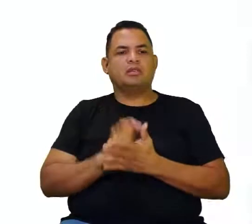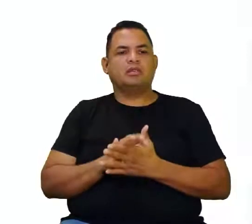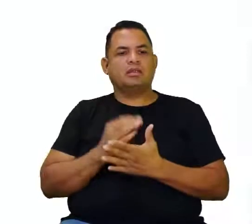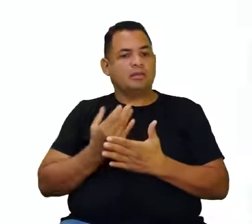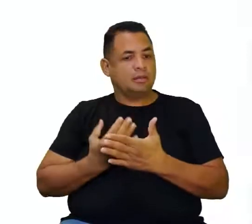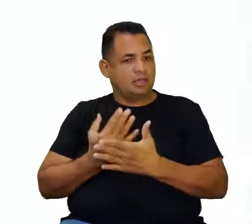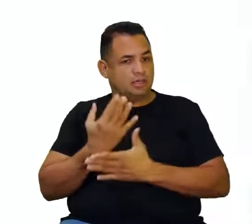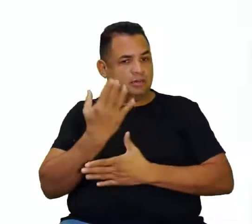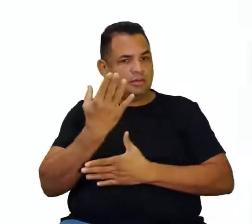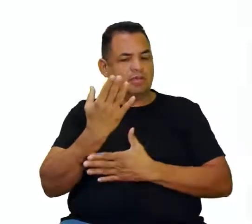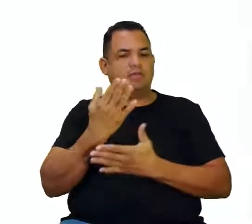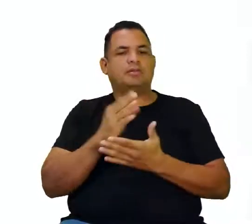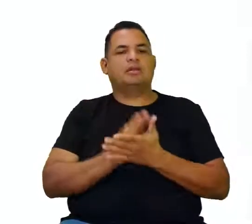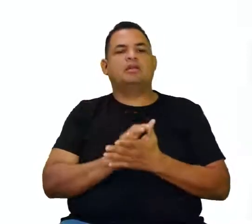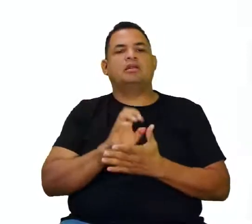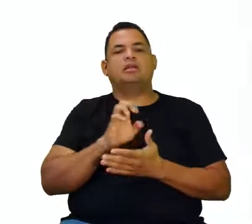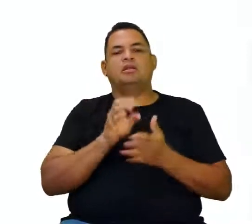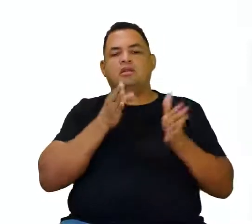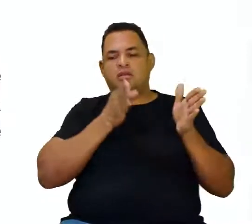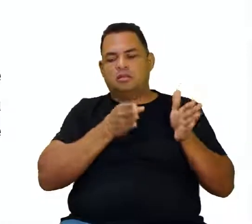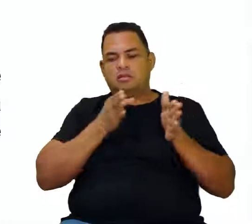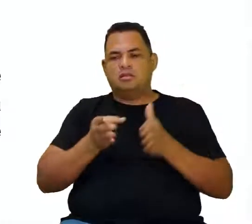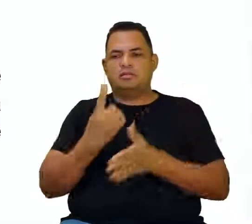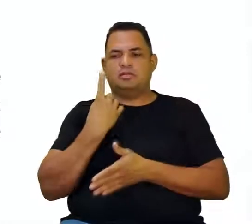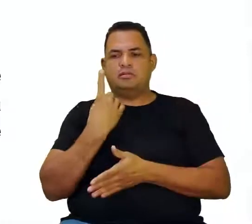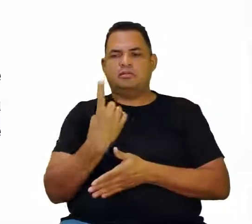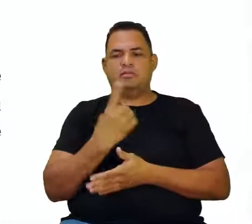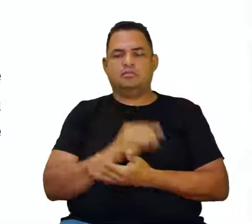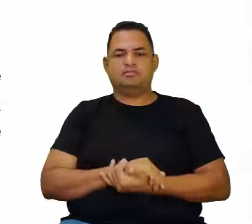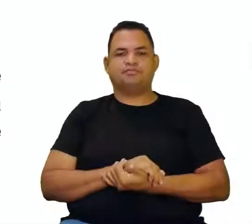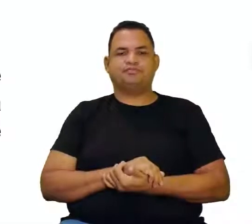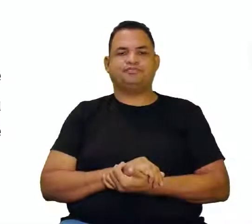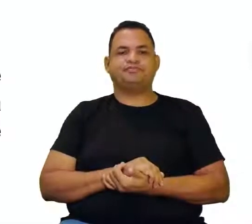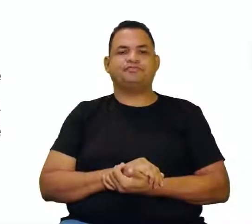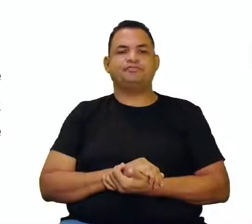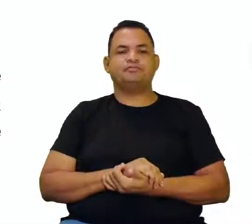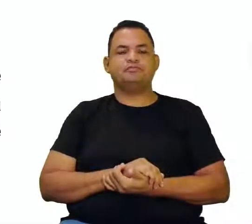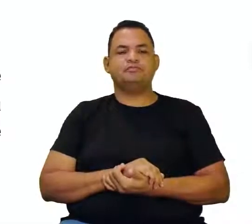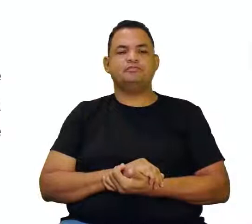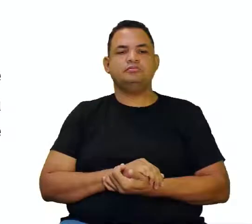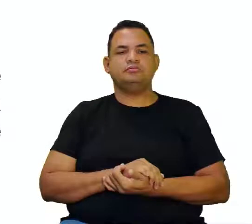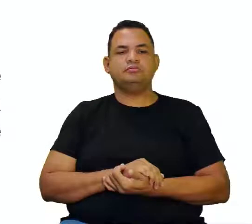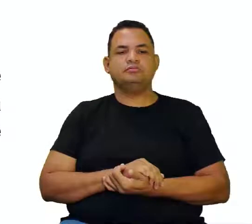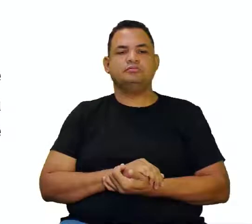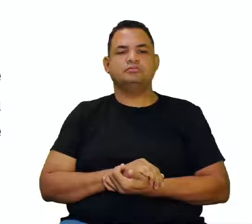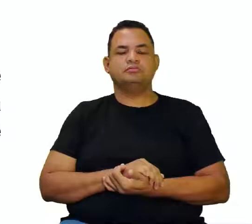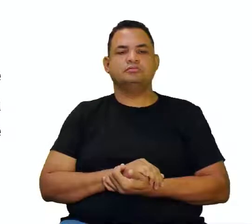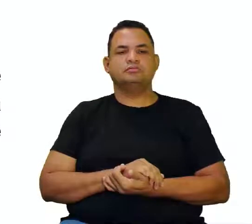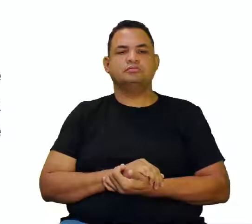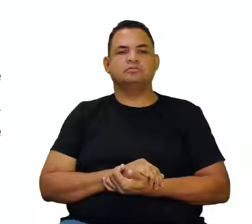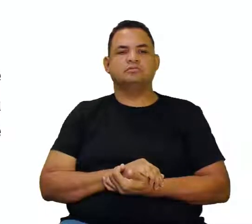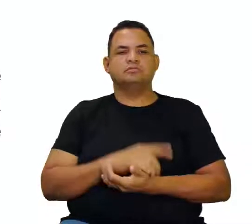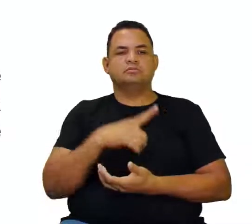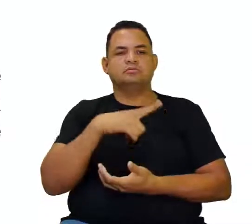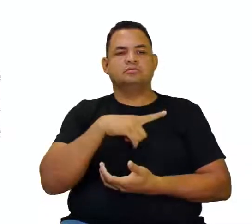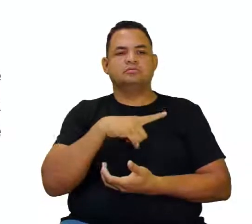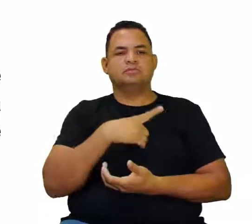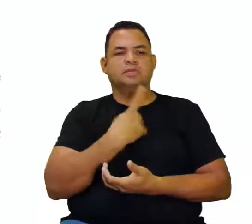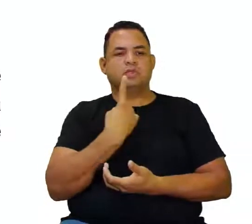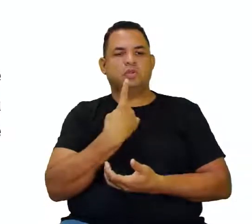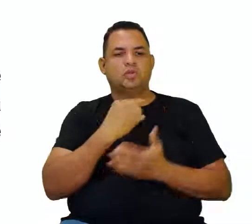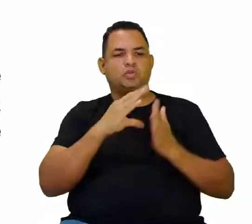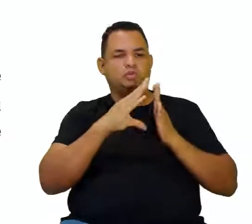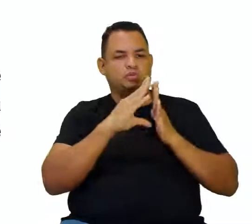liberada na etapa 1. Então, vamos observar aqui. Aqui eu tenho dois conteúdos que são